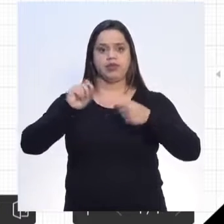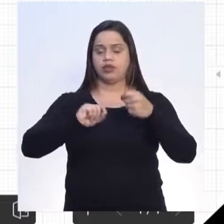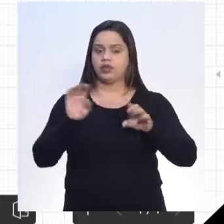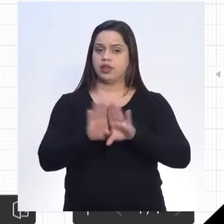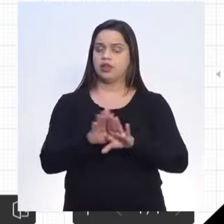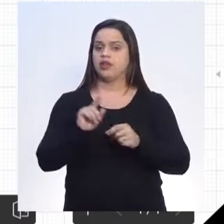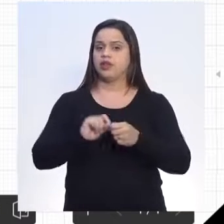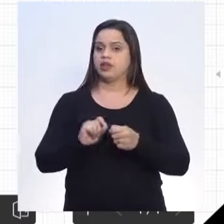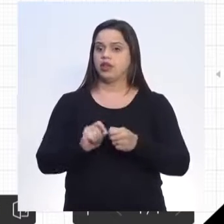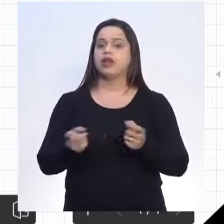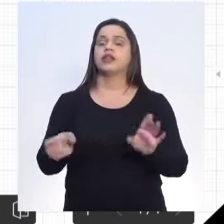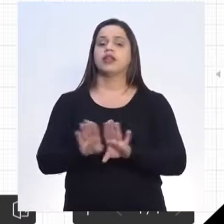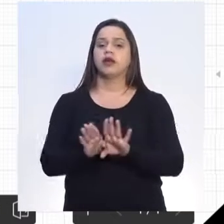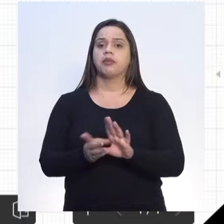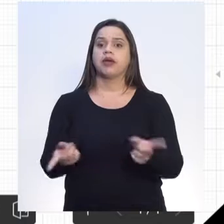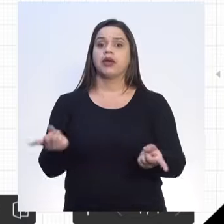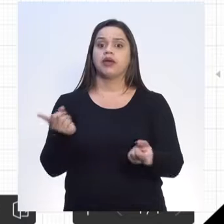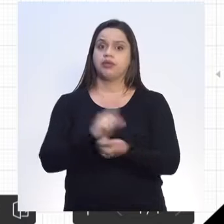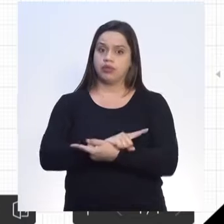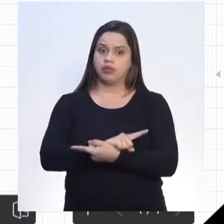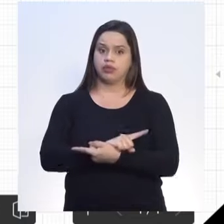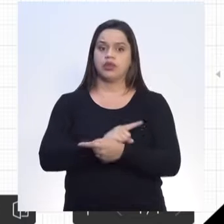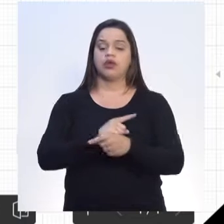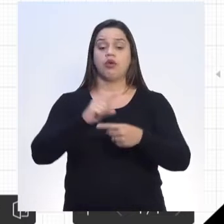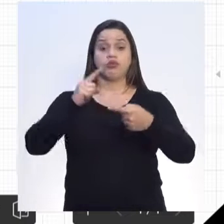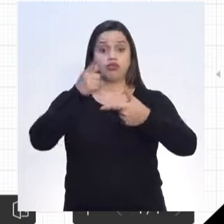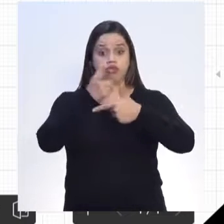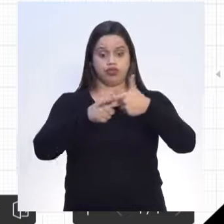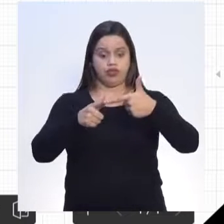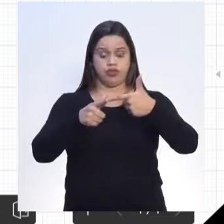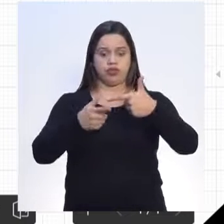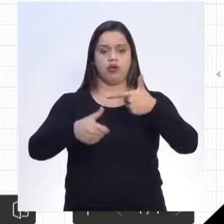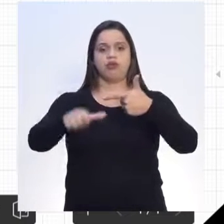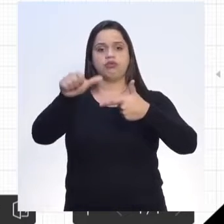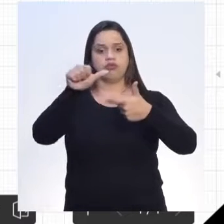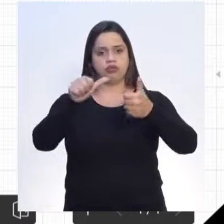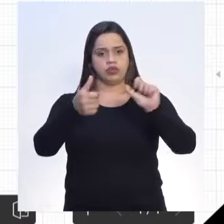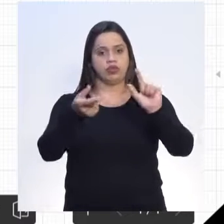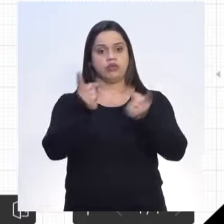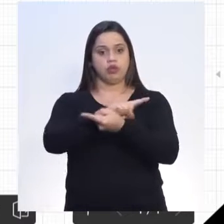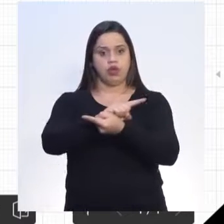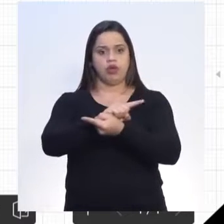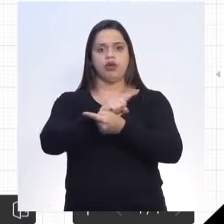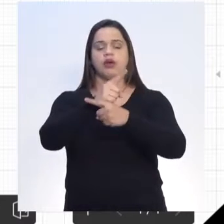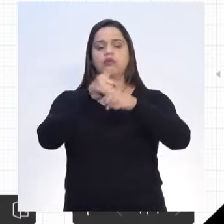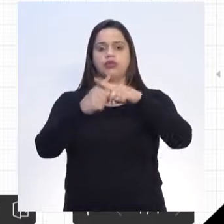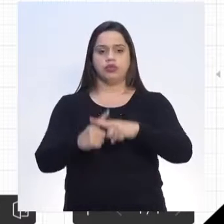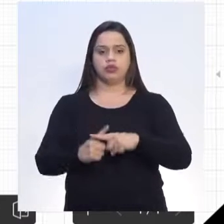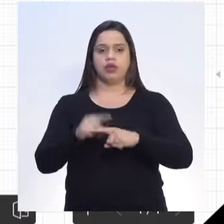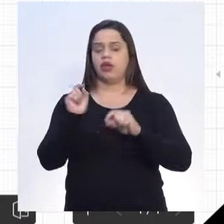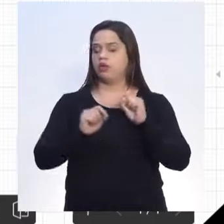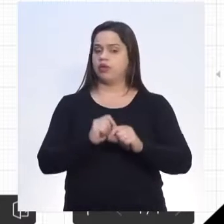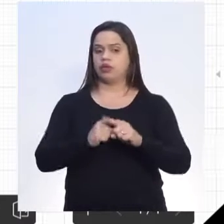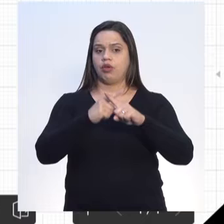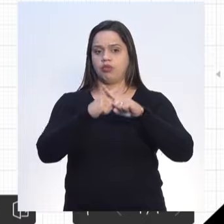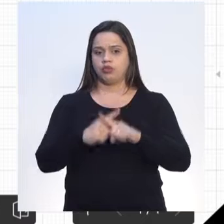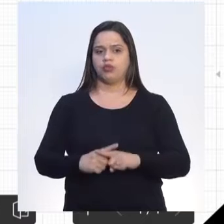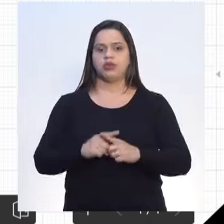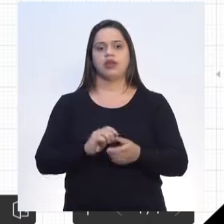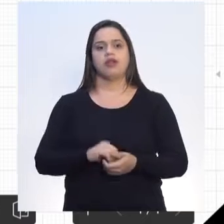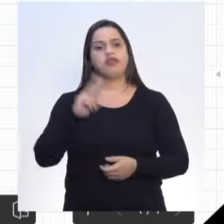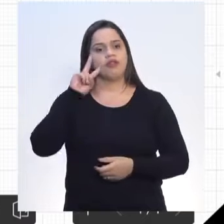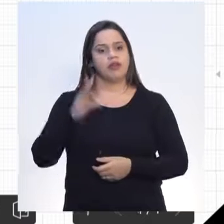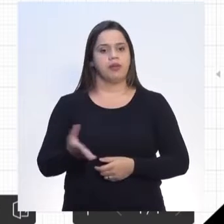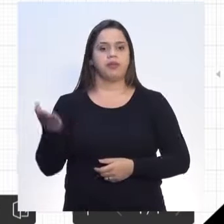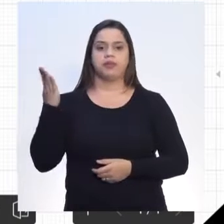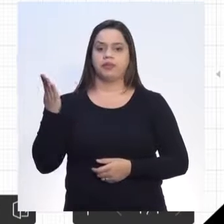Inverte, né, Osmar? Sim. Multiplica. Multiplicação, como vocês viram, só multiplicar a linha, né, que era o jeito mais fácil. Então, eu